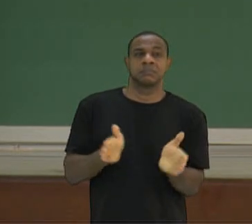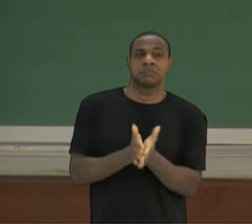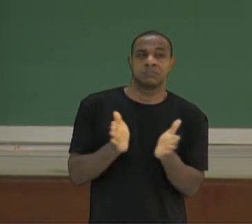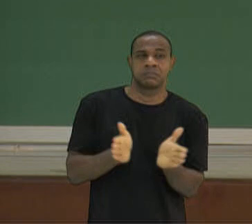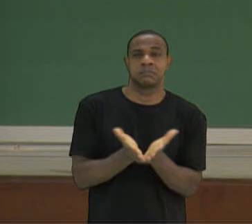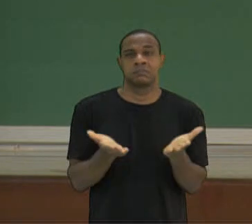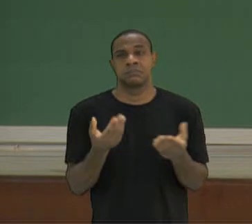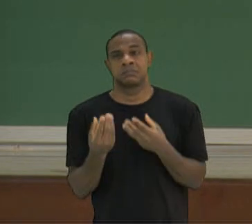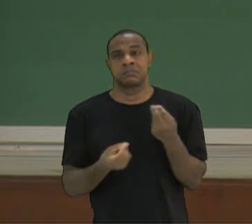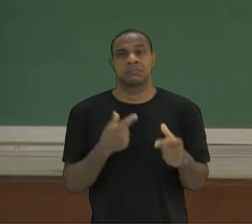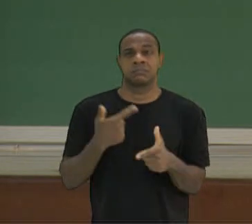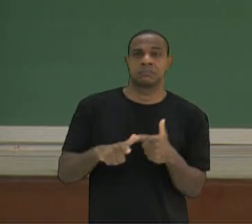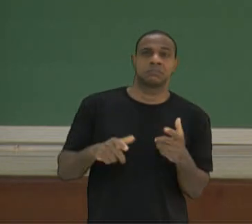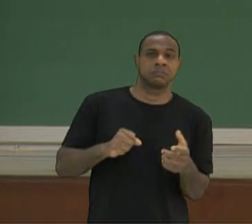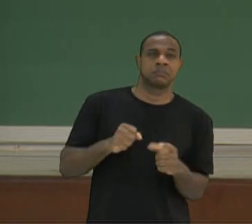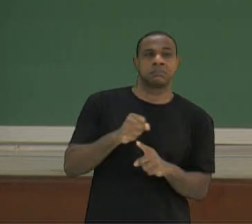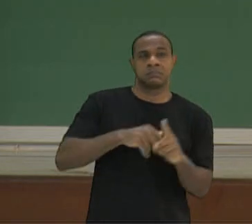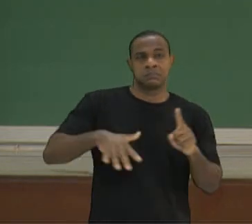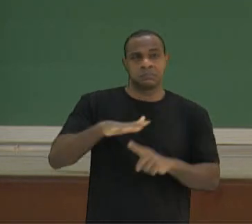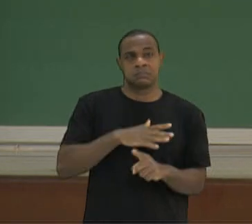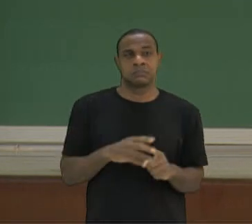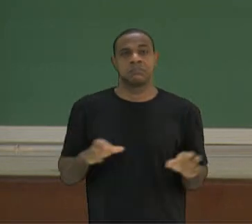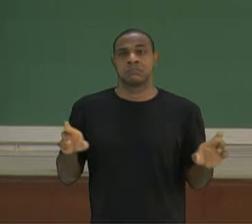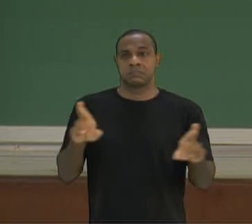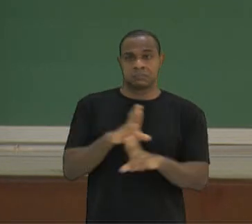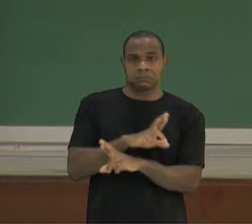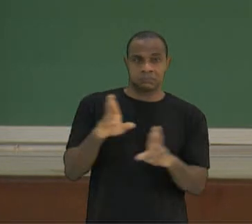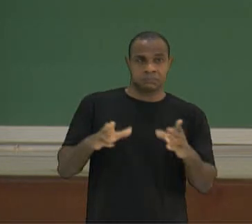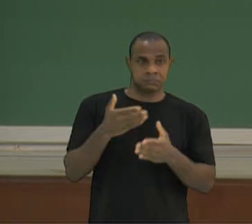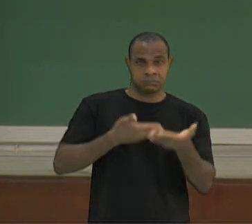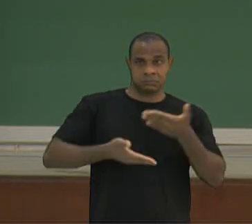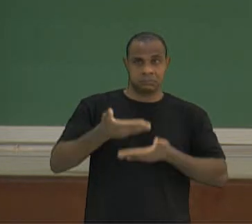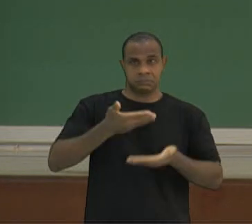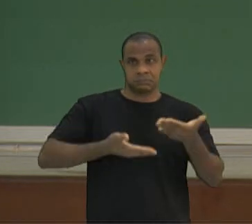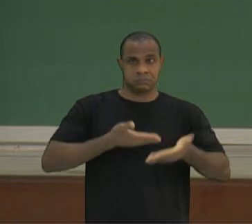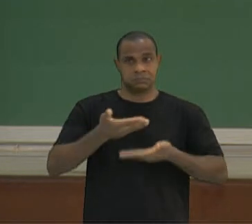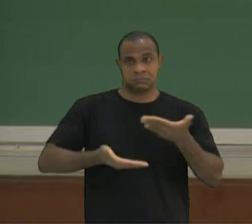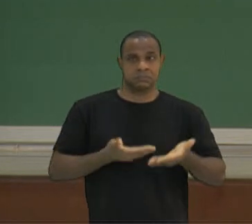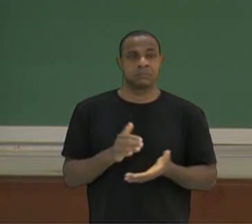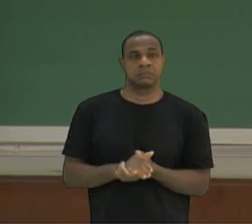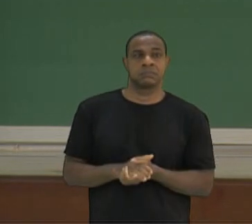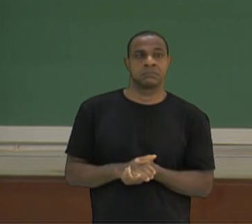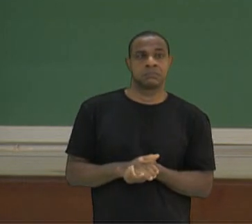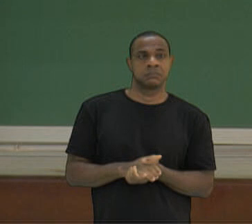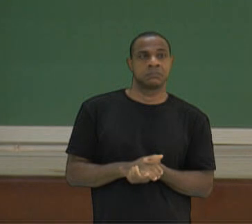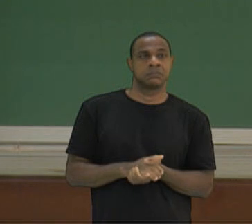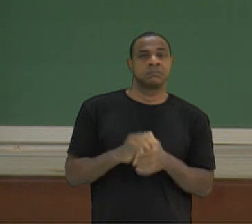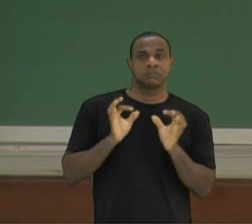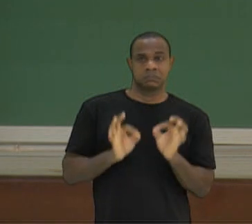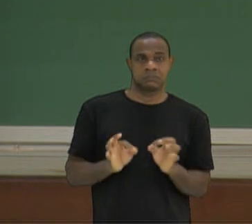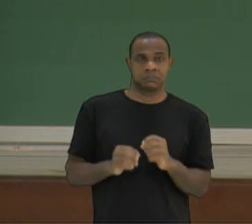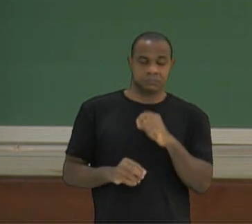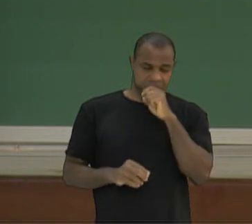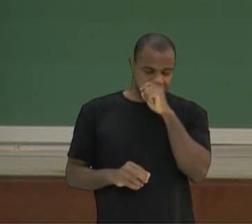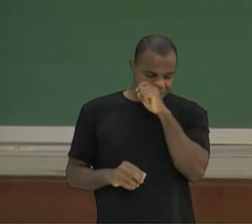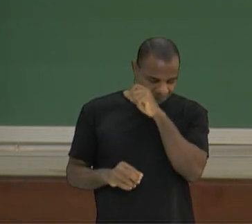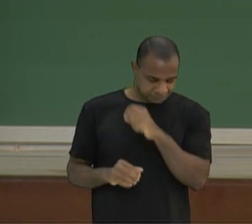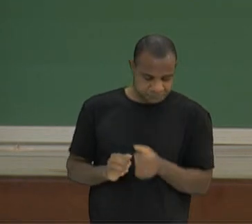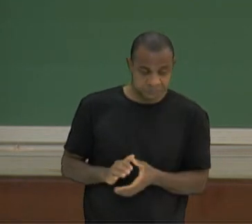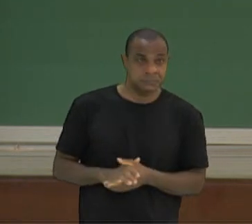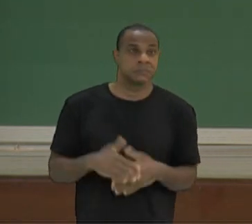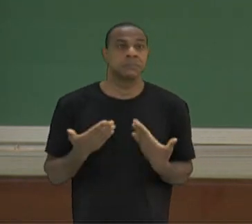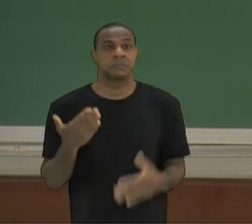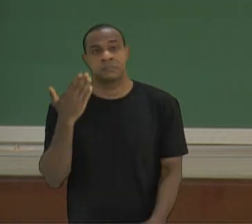alguns problemas sociais e urbanos relacionados a esse processo de urbanização, certo? E aí, continuando ali, vamos pensar nas